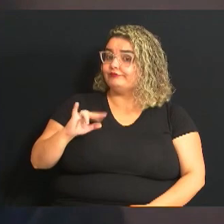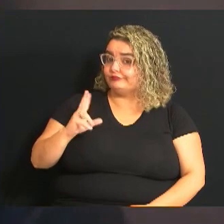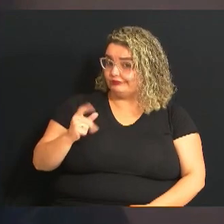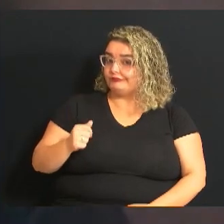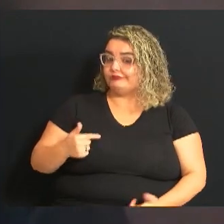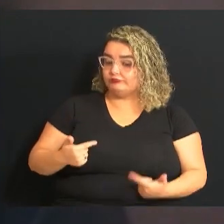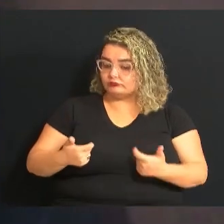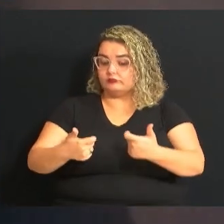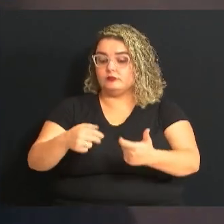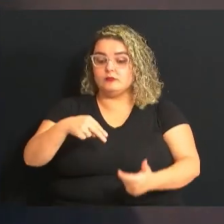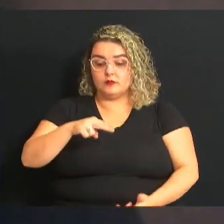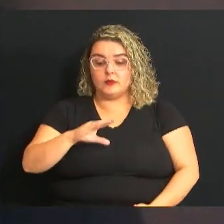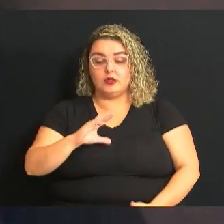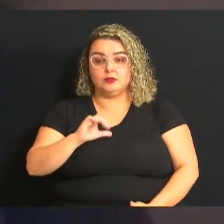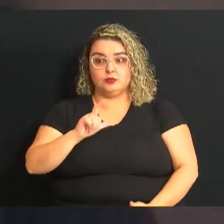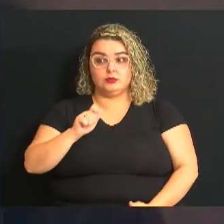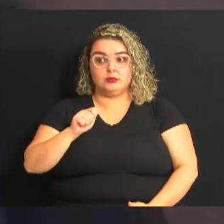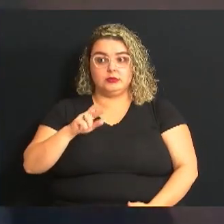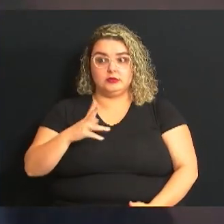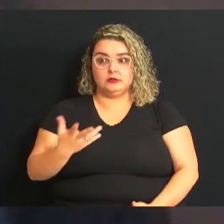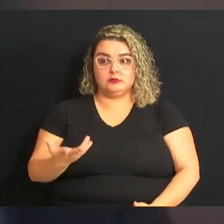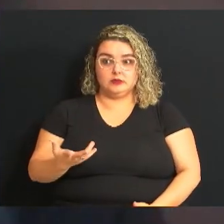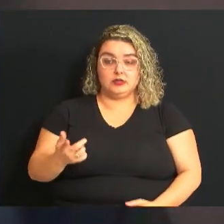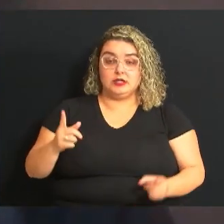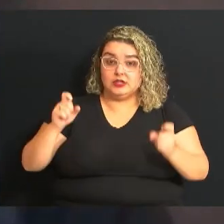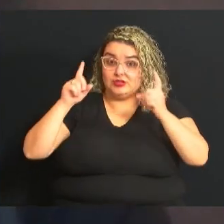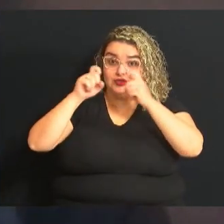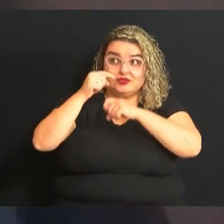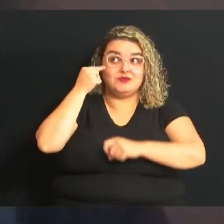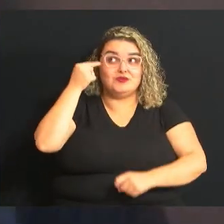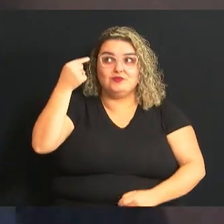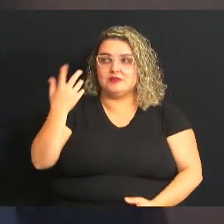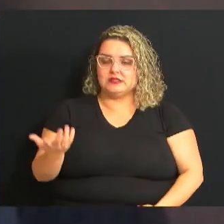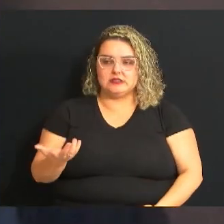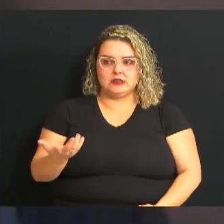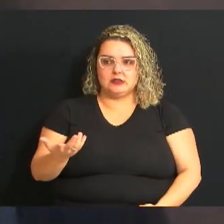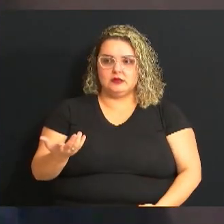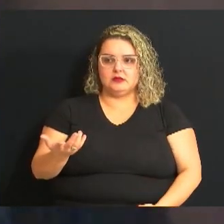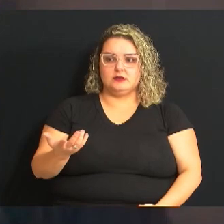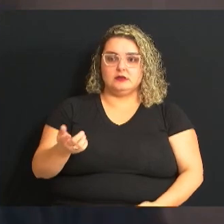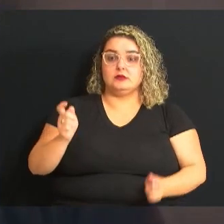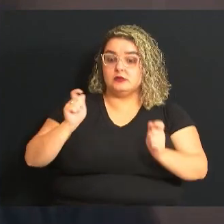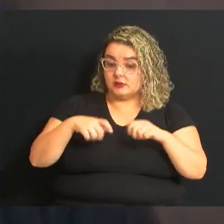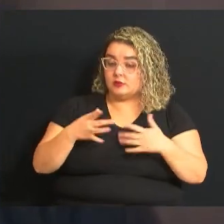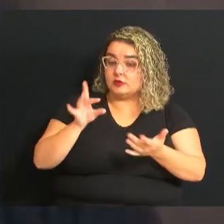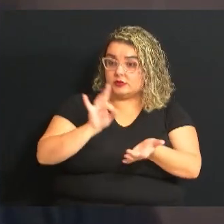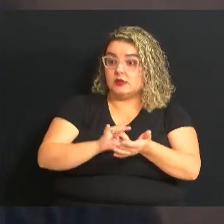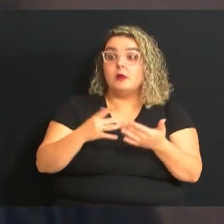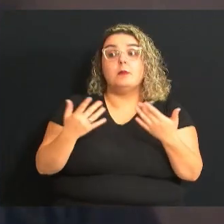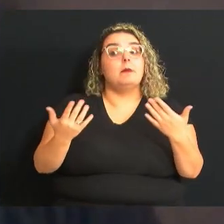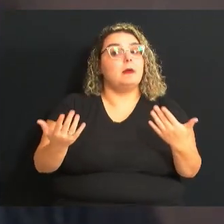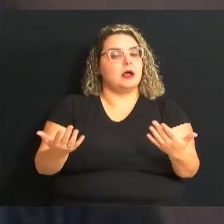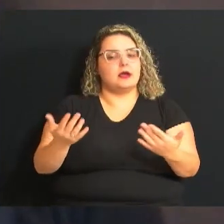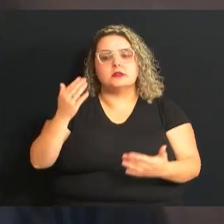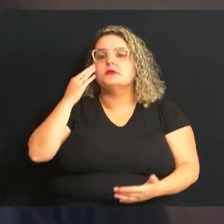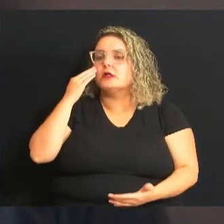que eu venho aqui, então é muito bacana mesmo. Viu? Bom, agora, vamos lá, falando um pouquinho sobre o estágio do conflito nesta